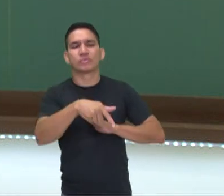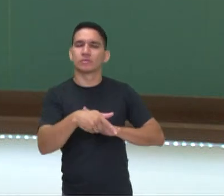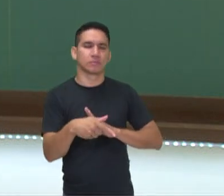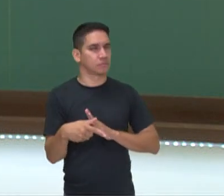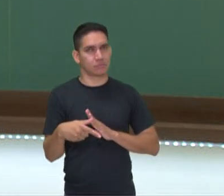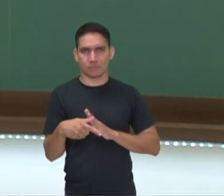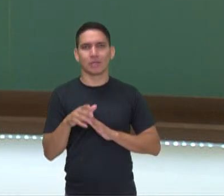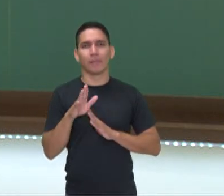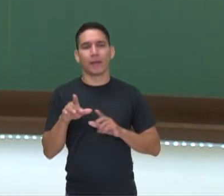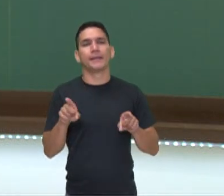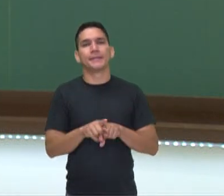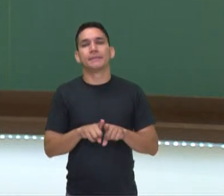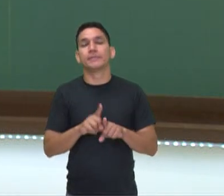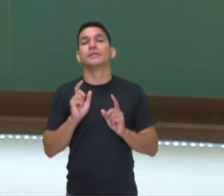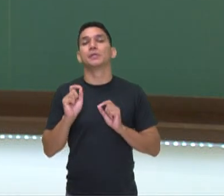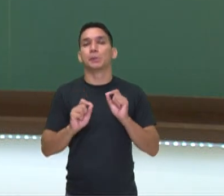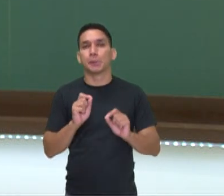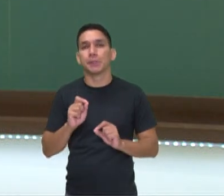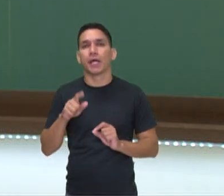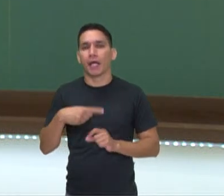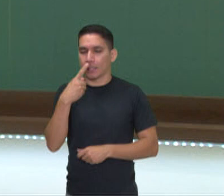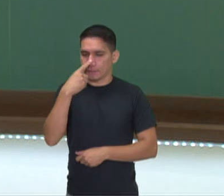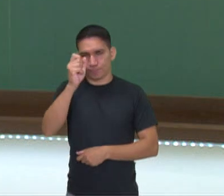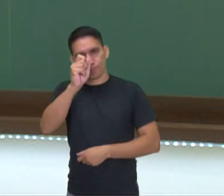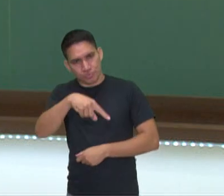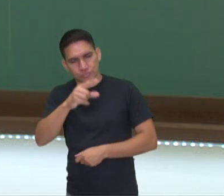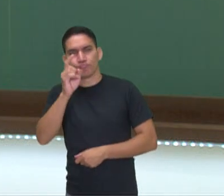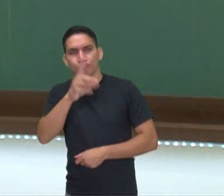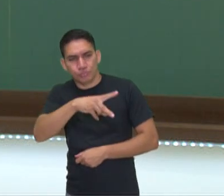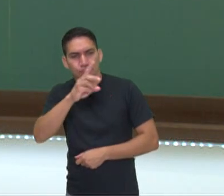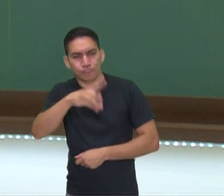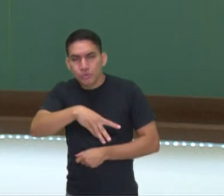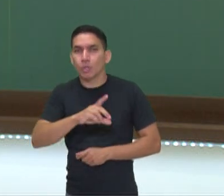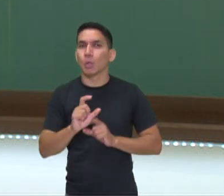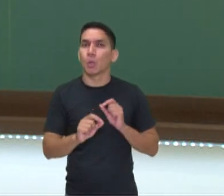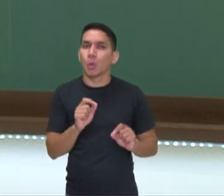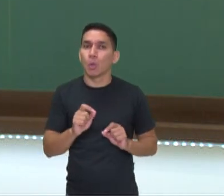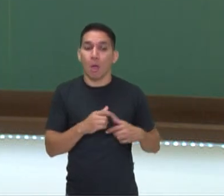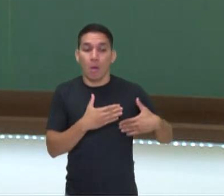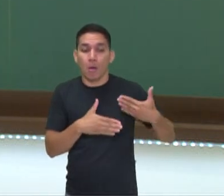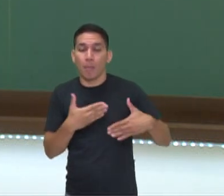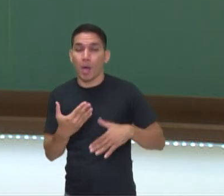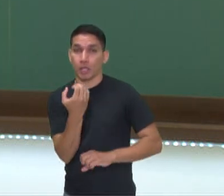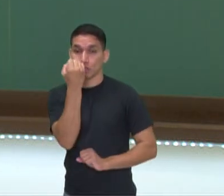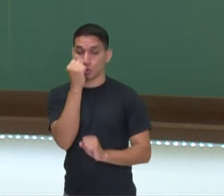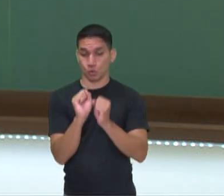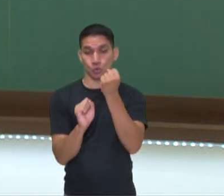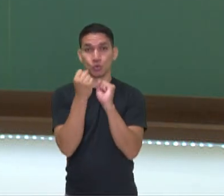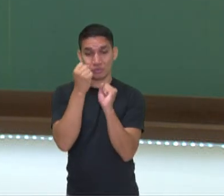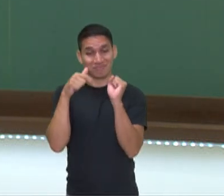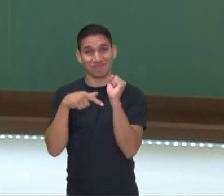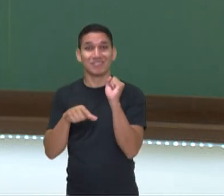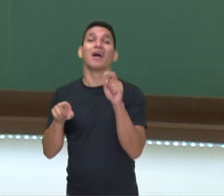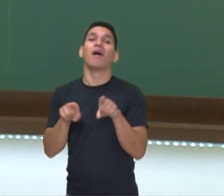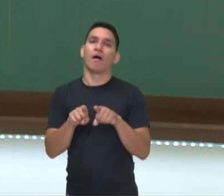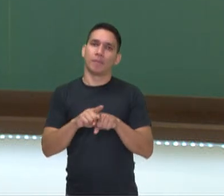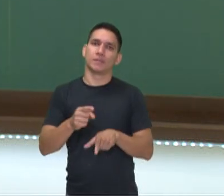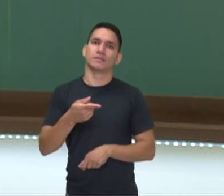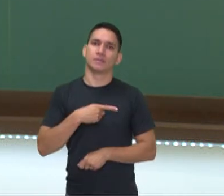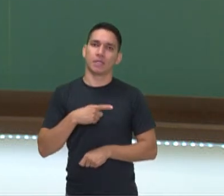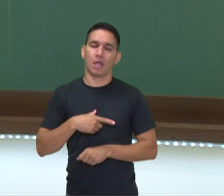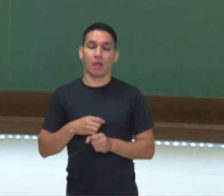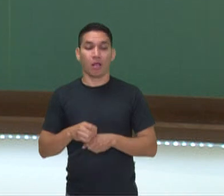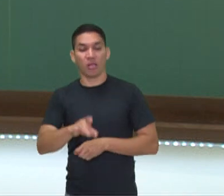também de resíduos, de rejeitos que o processo industrial gera e que também são lançados